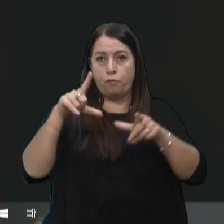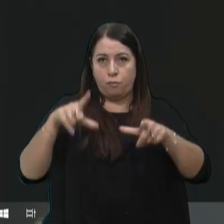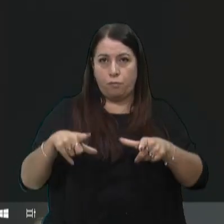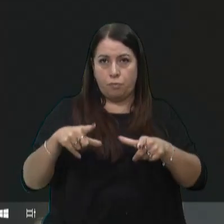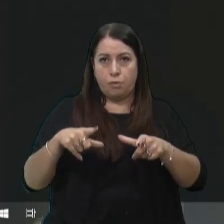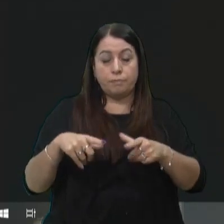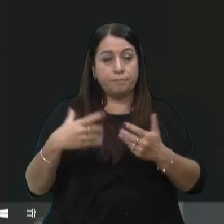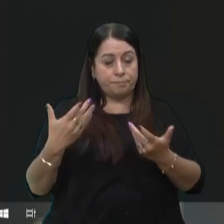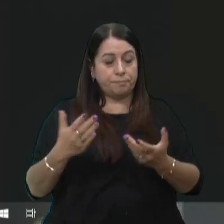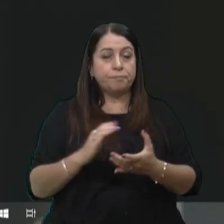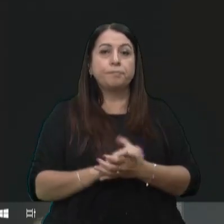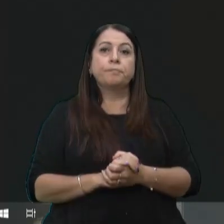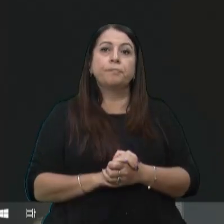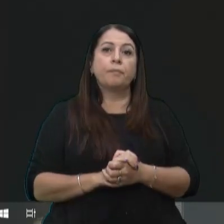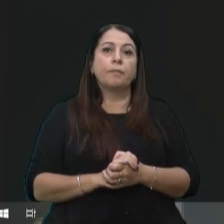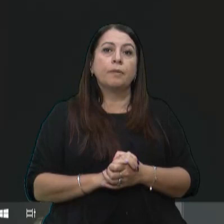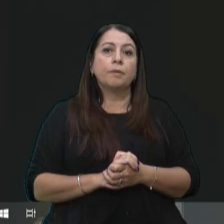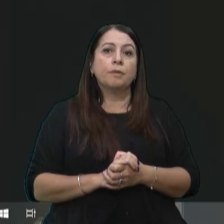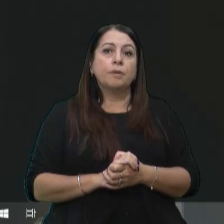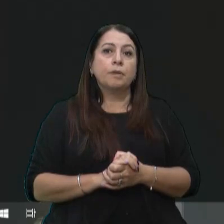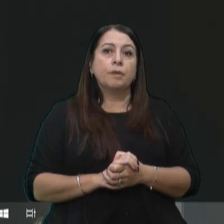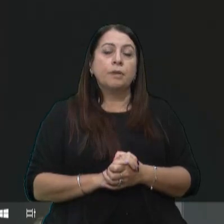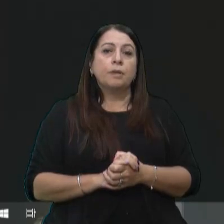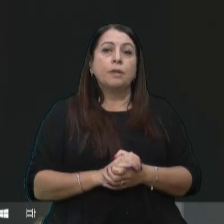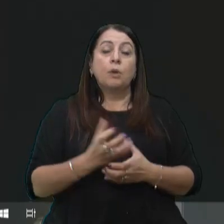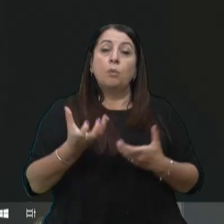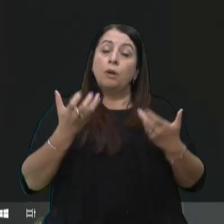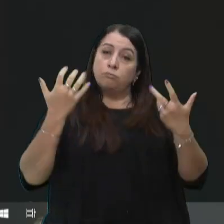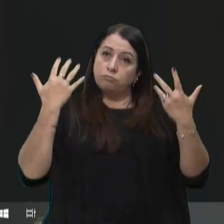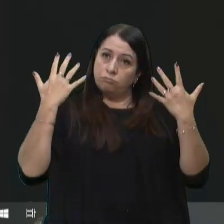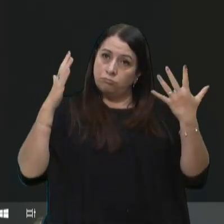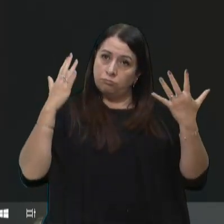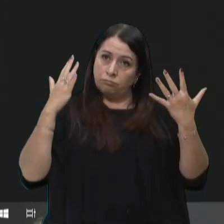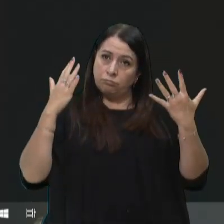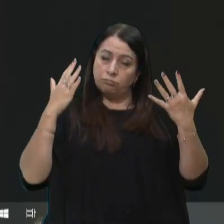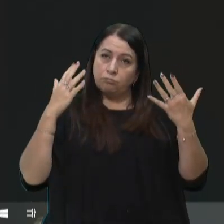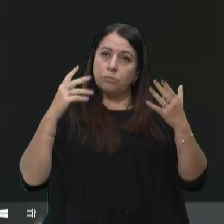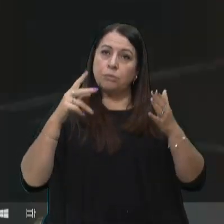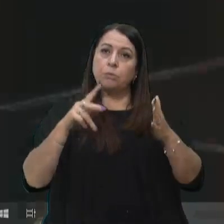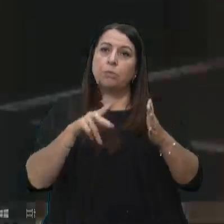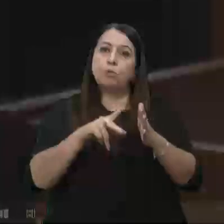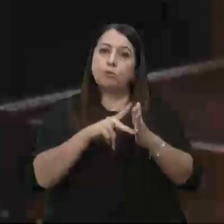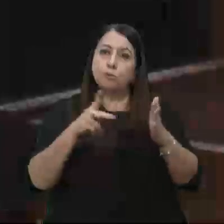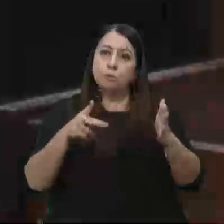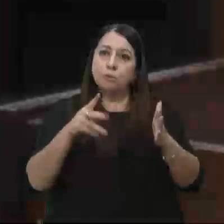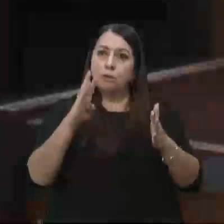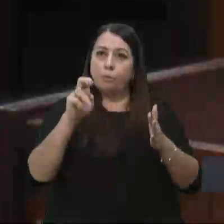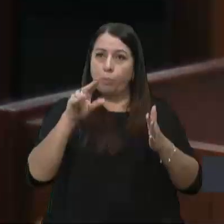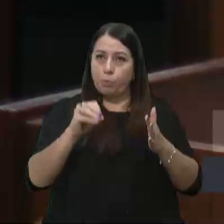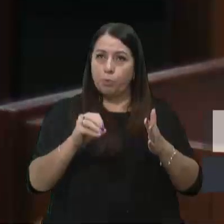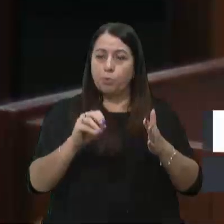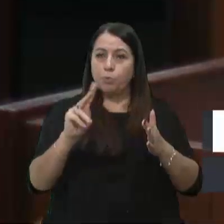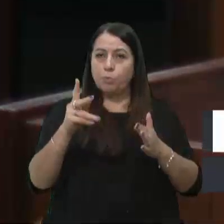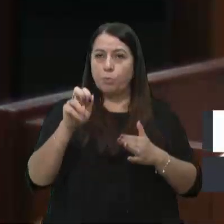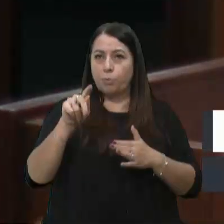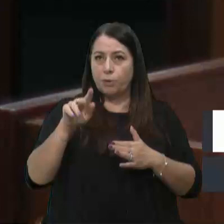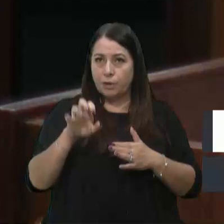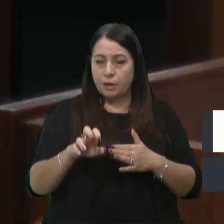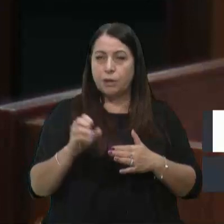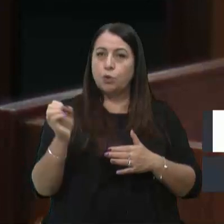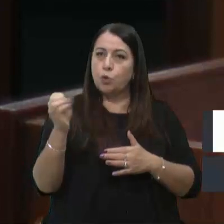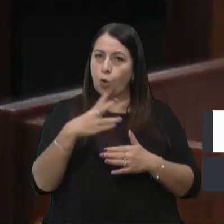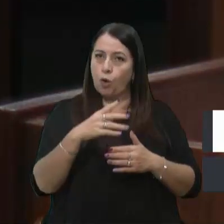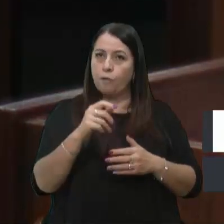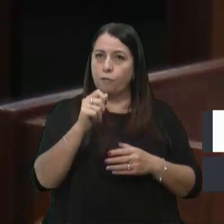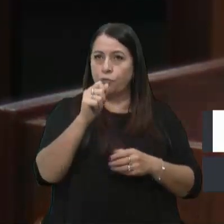vamos lá eu quero dar os parabéns para o jornalista falei esse dia para o Bruno para o Henrique os